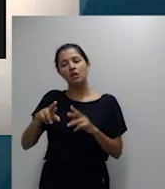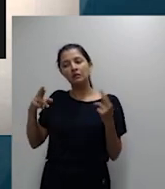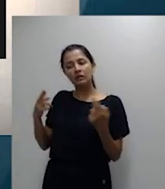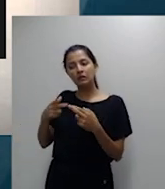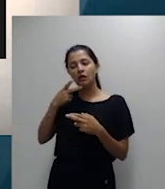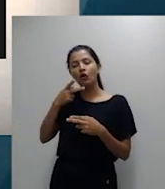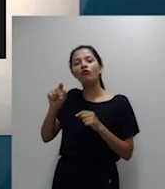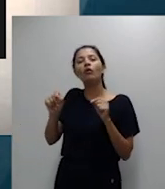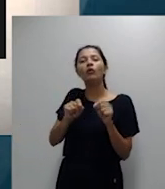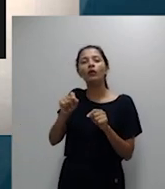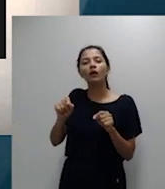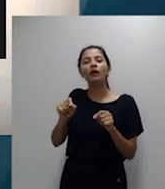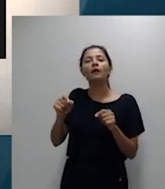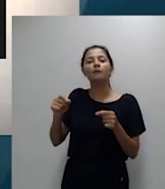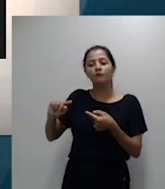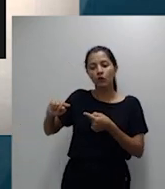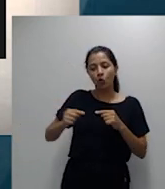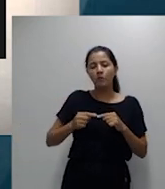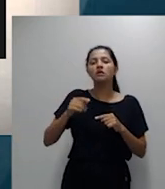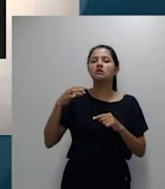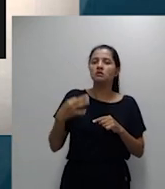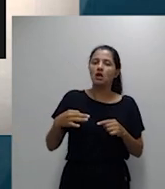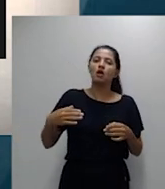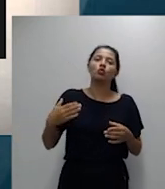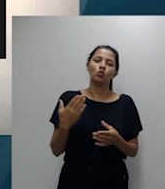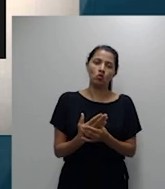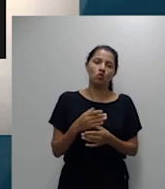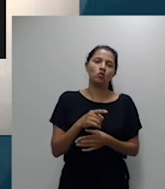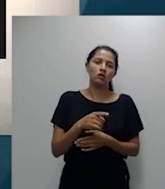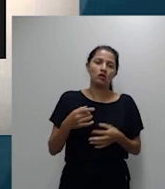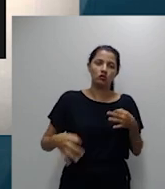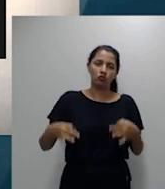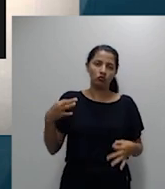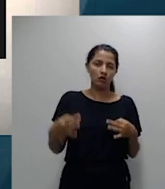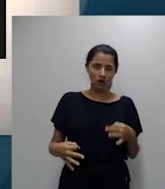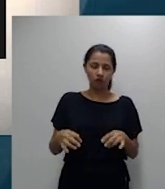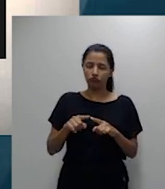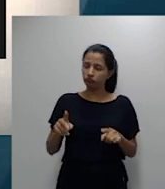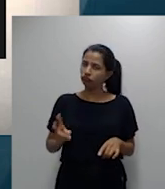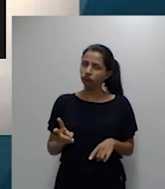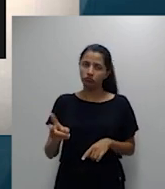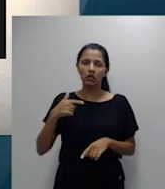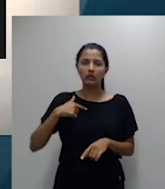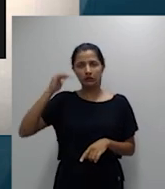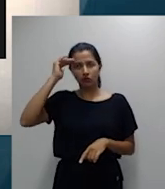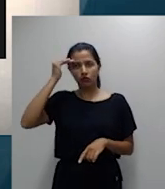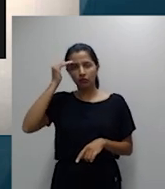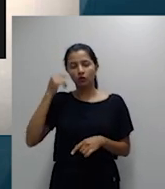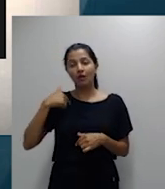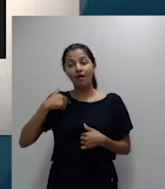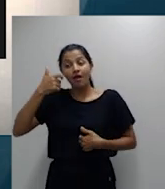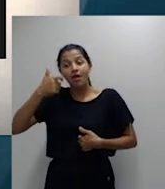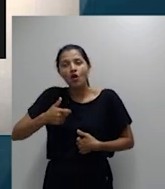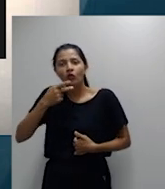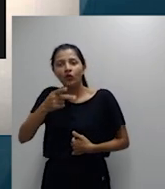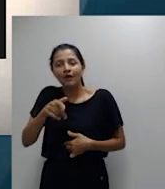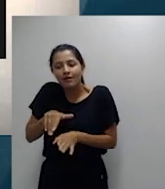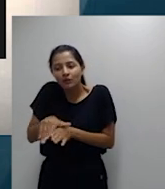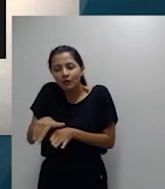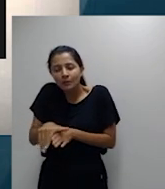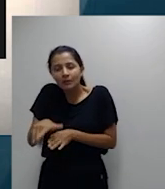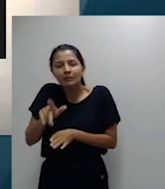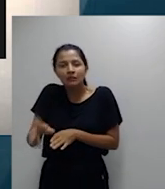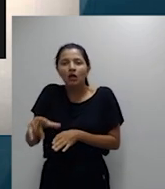afoga com perfeição ao cara tão E aí evidentemente se Manteve esse entendimento está lenta são